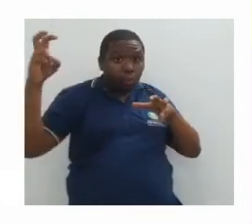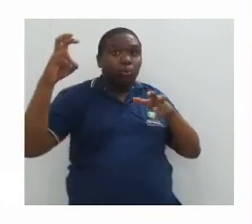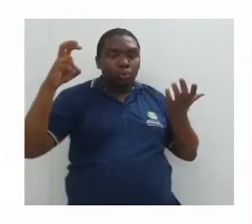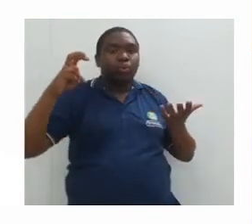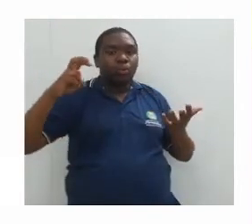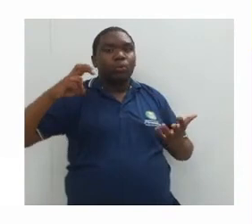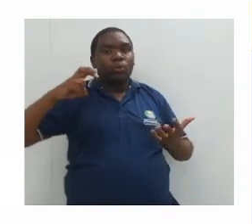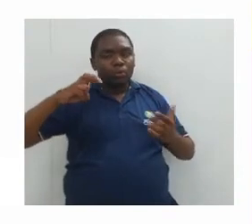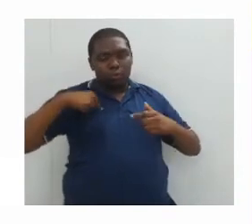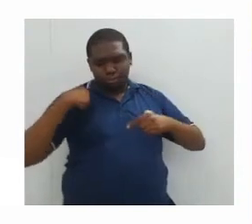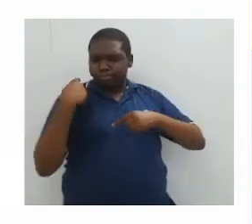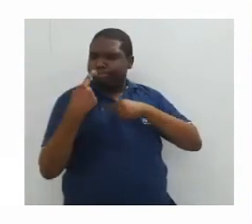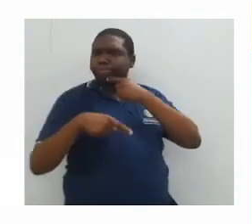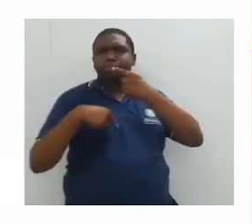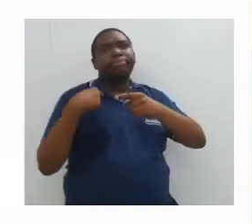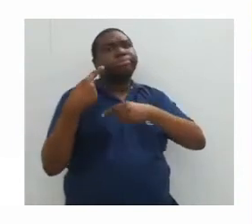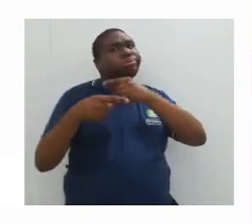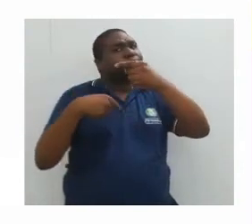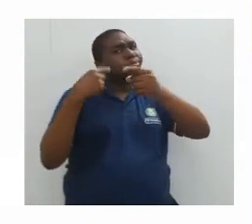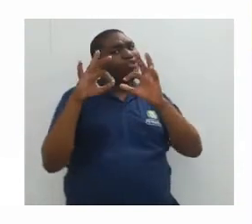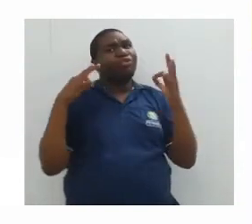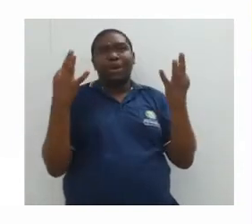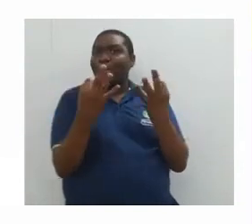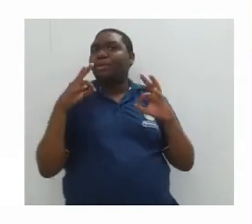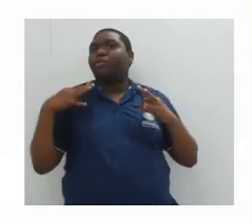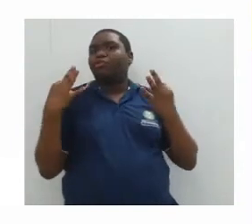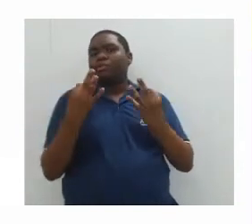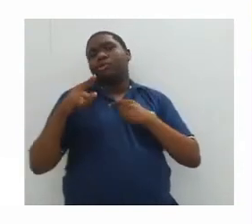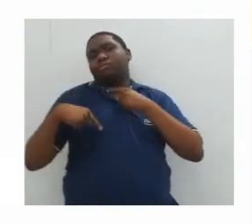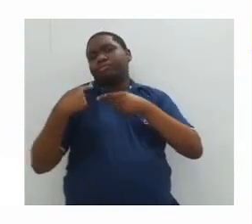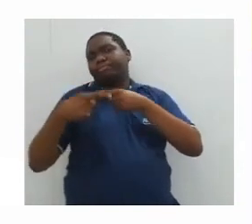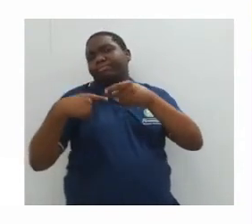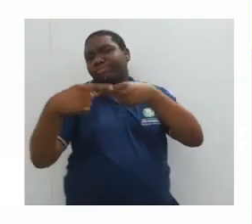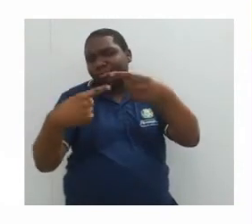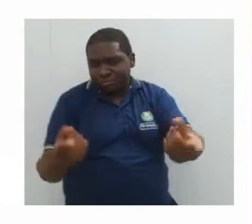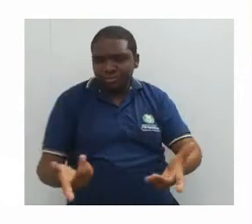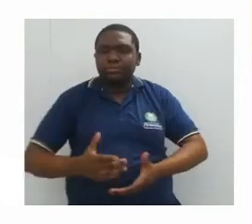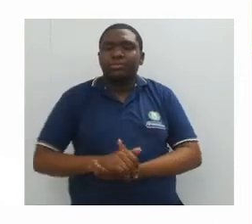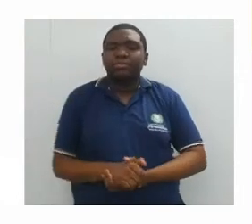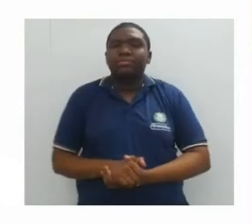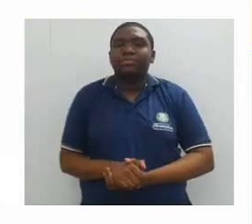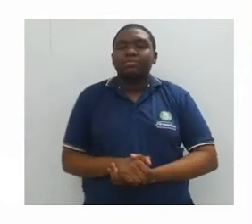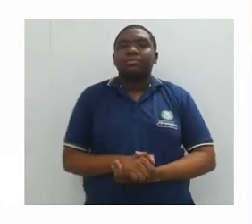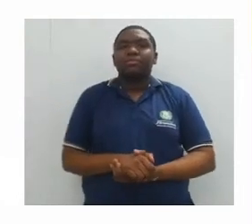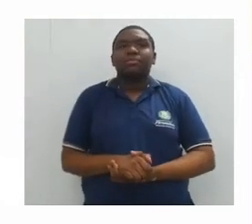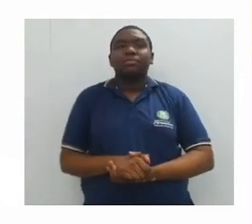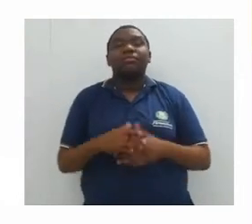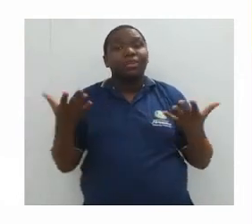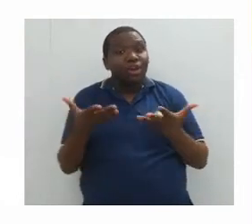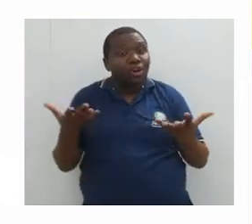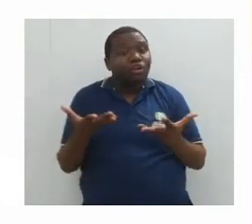passada de pai para filho, de família em família, para ser cultuado. Vamos agora